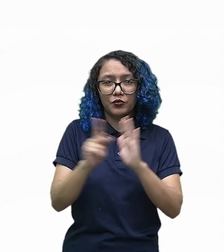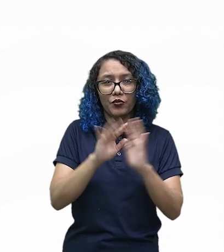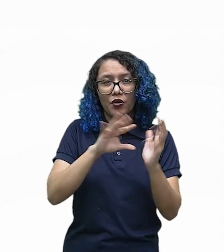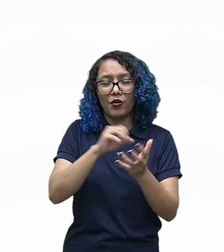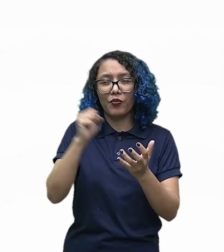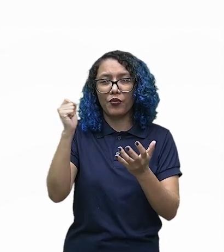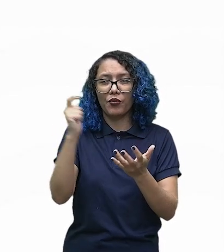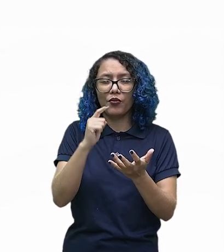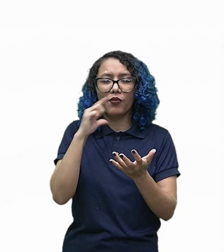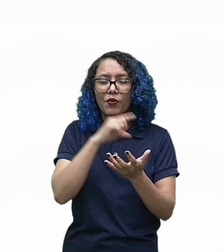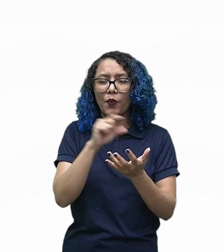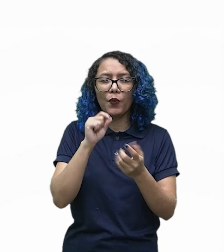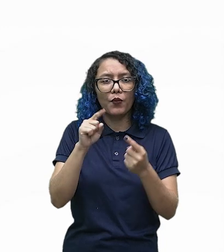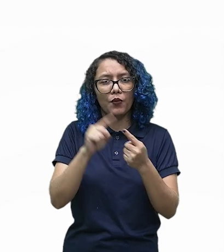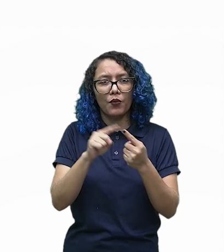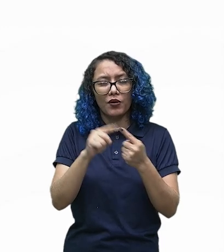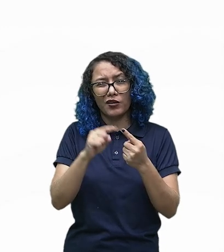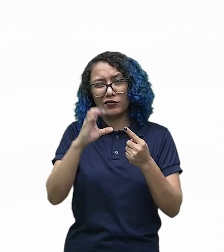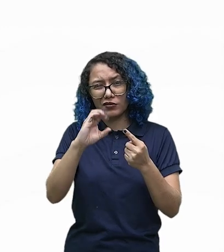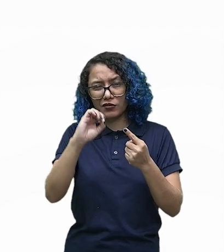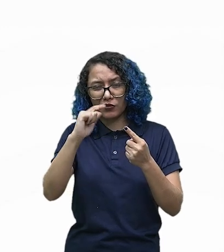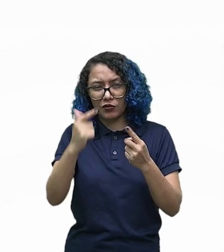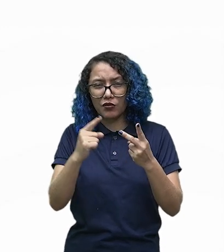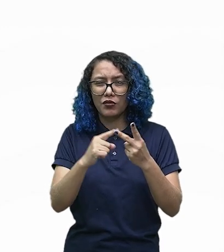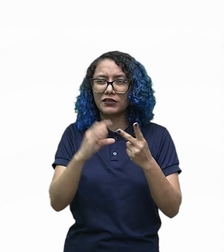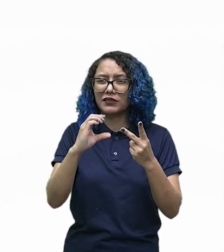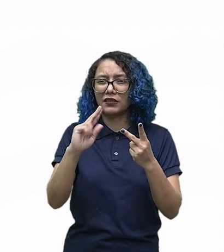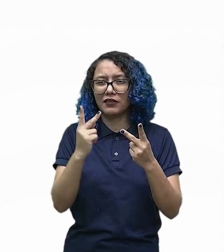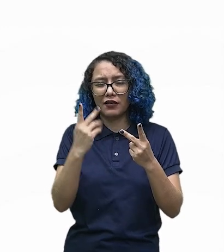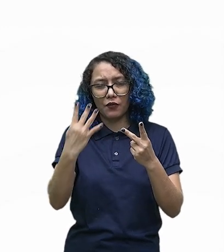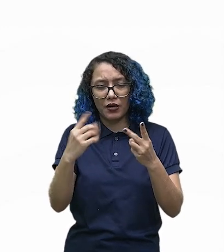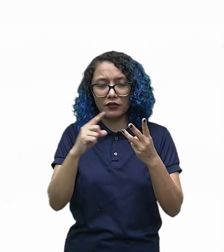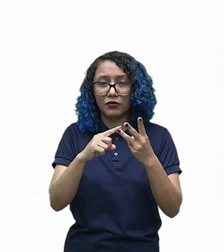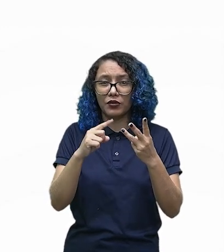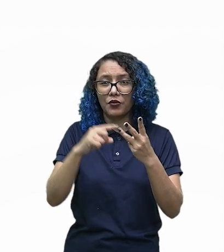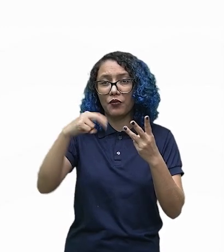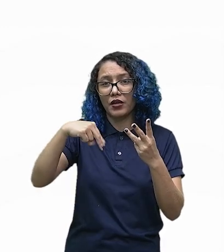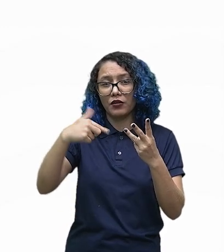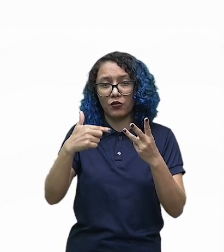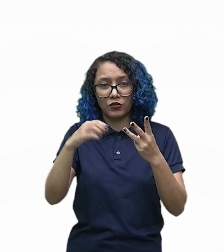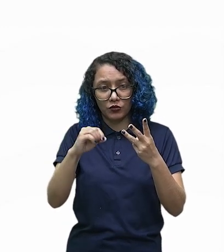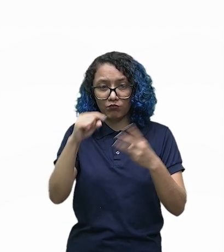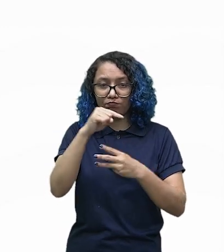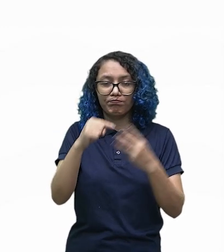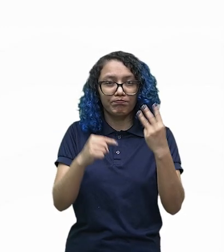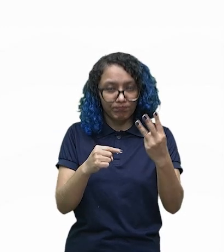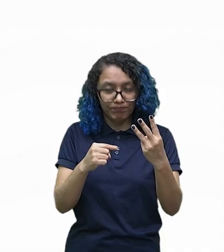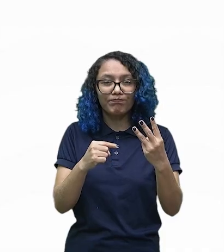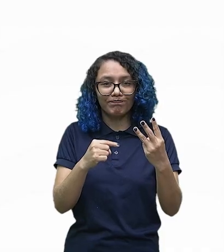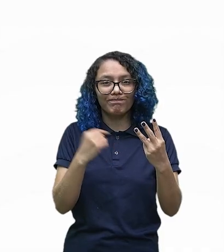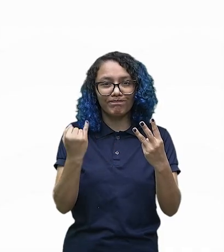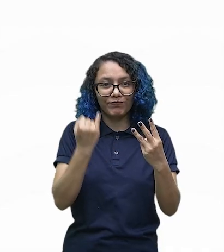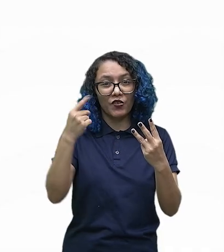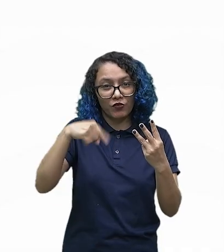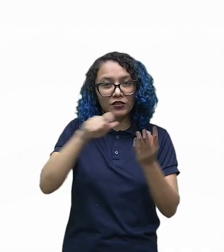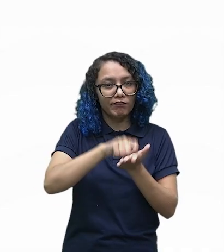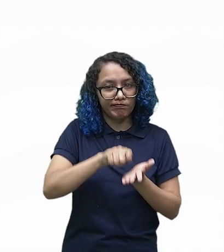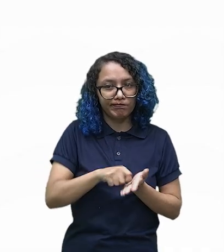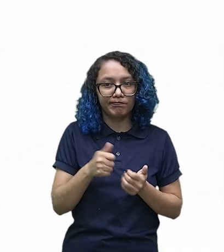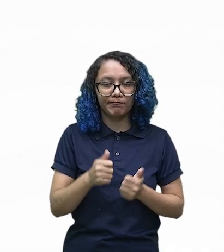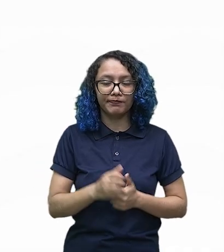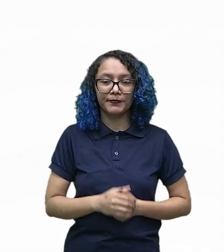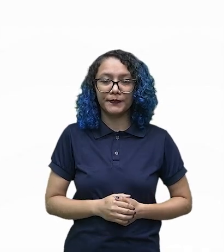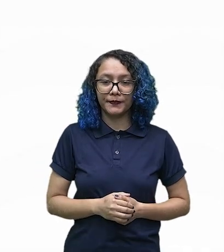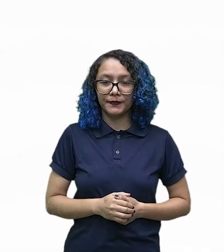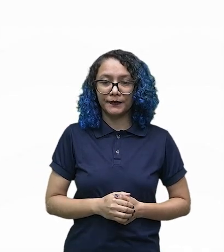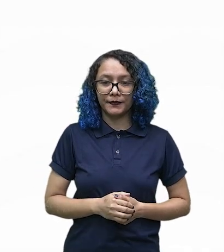são eles? O dióxido de carbono, o metano e o óxido nitroso. Então, esses são gases que é importante que vocês anotem